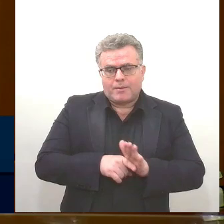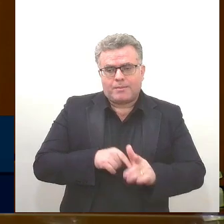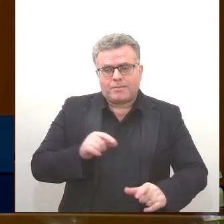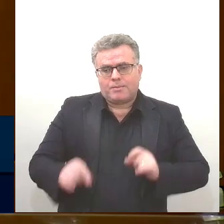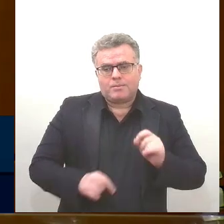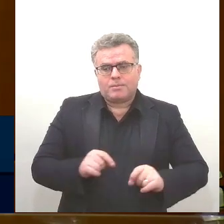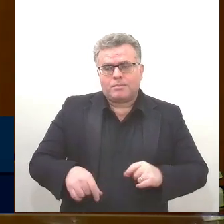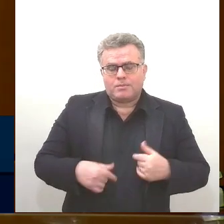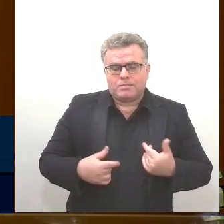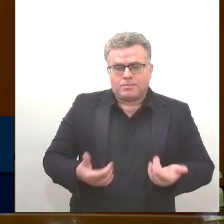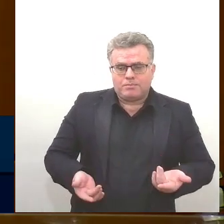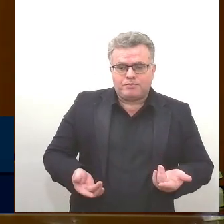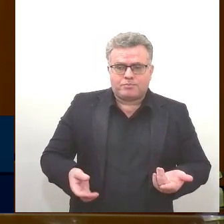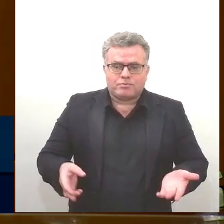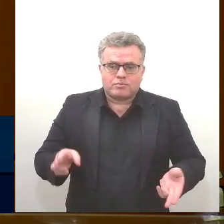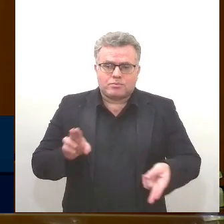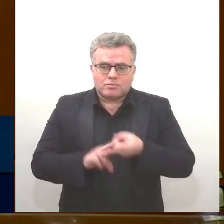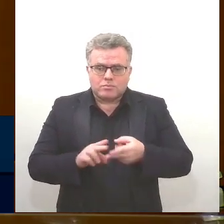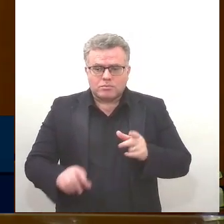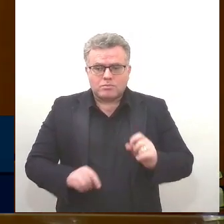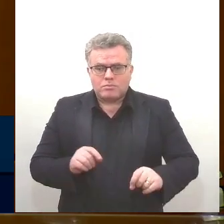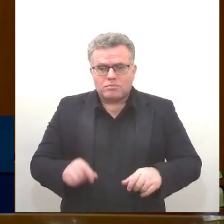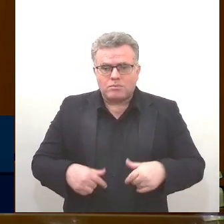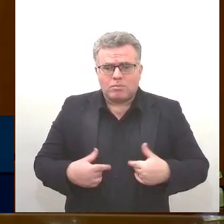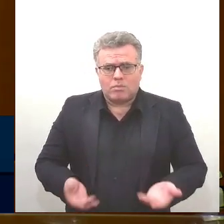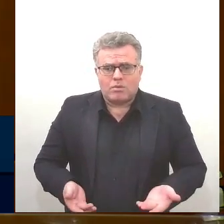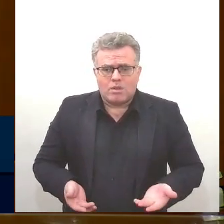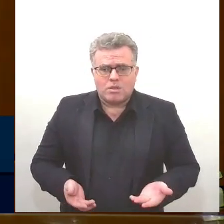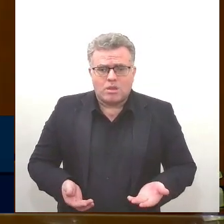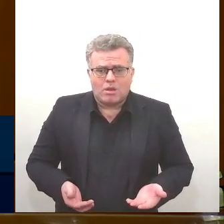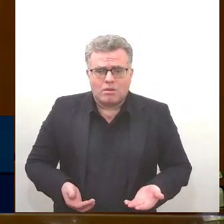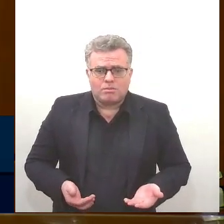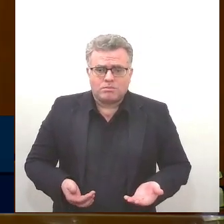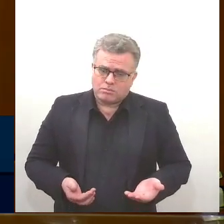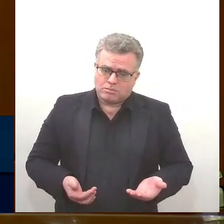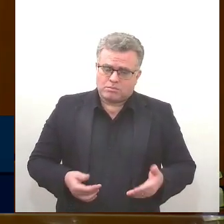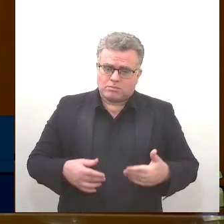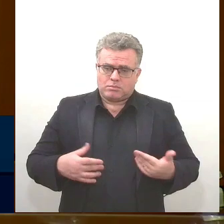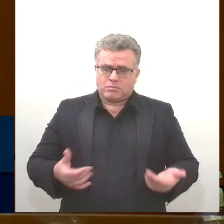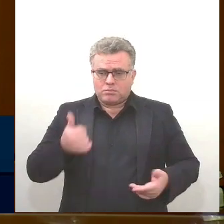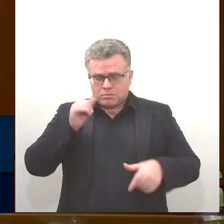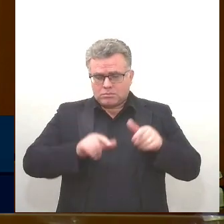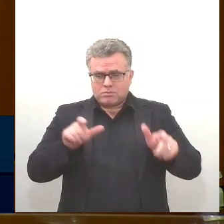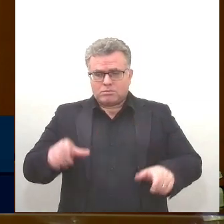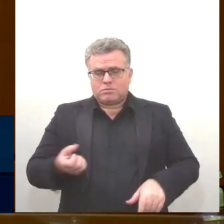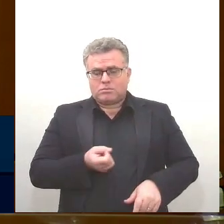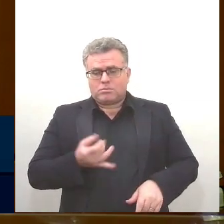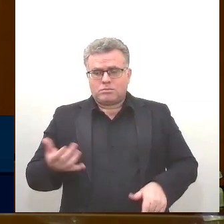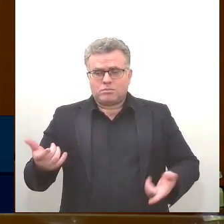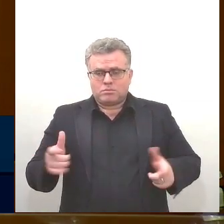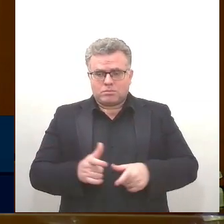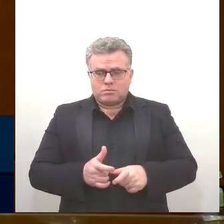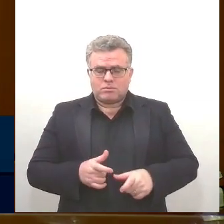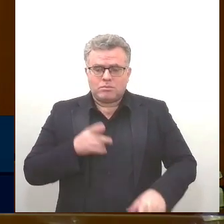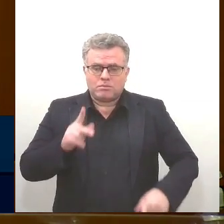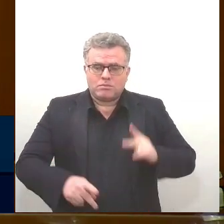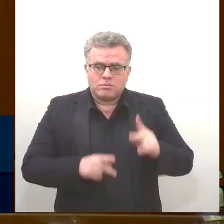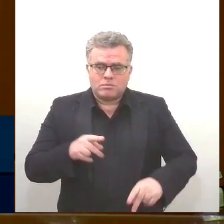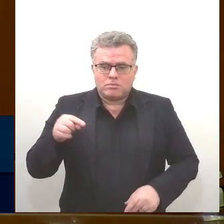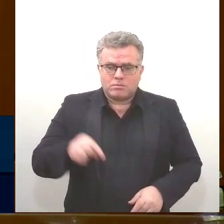deste elemento que está desonrando as mulheres as minorias e o povo da nossa